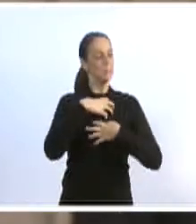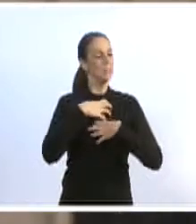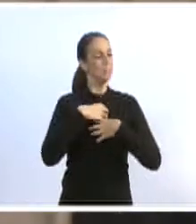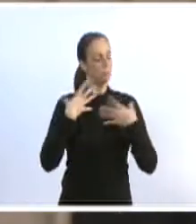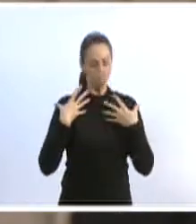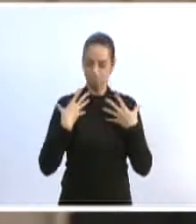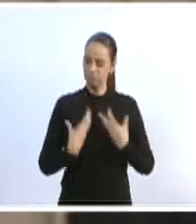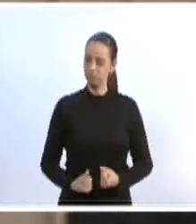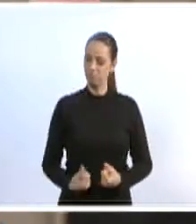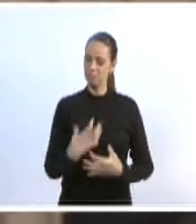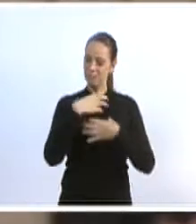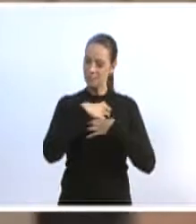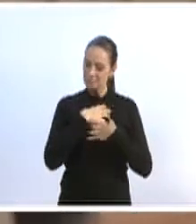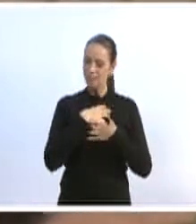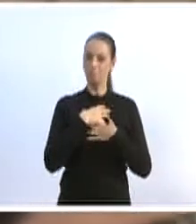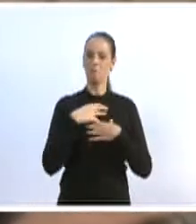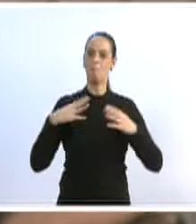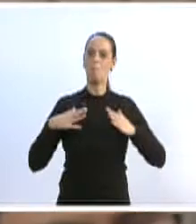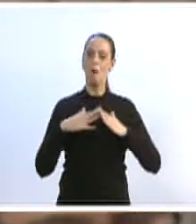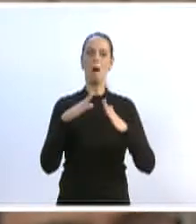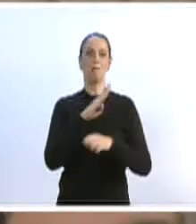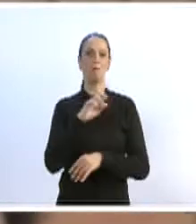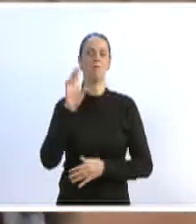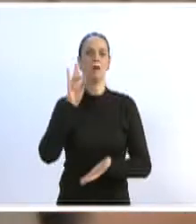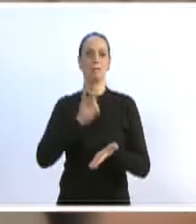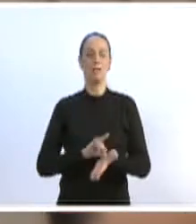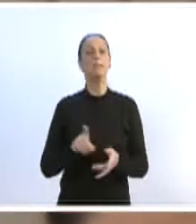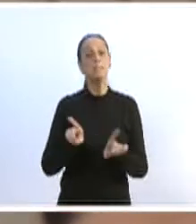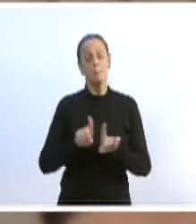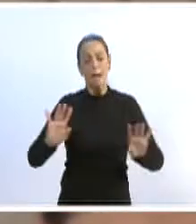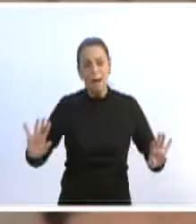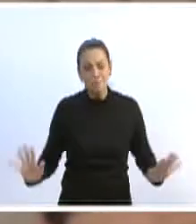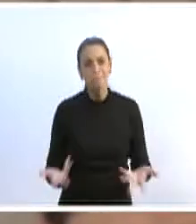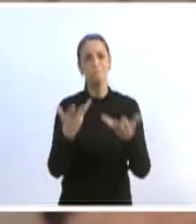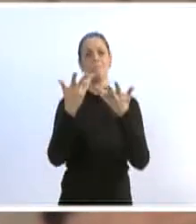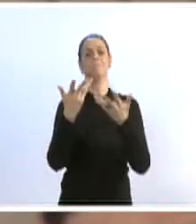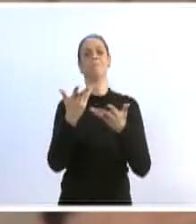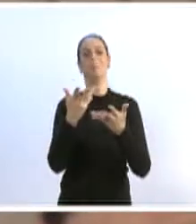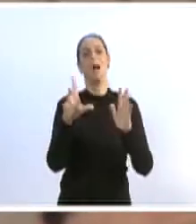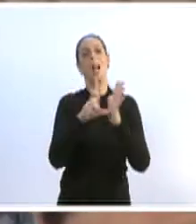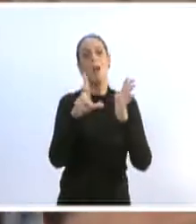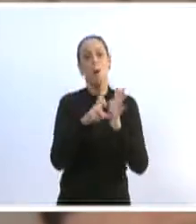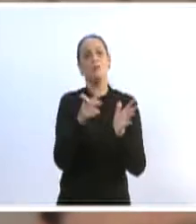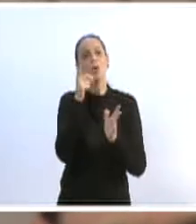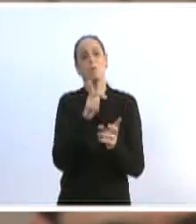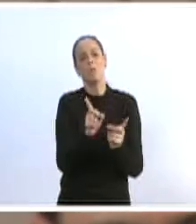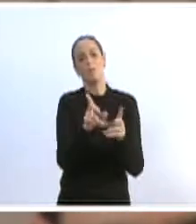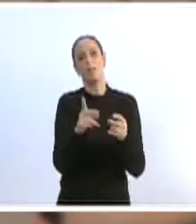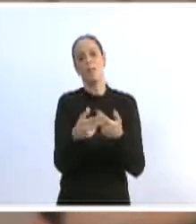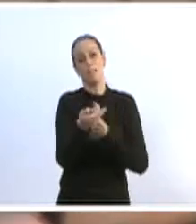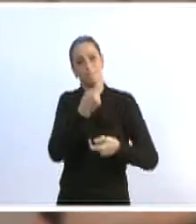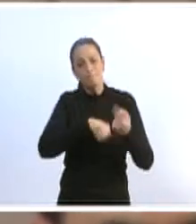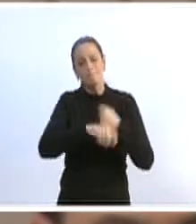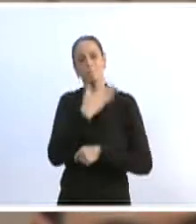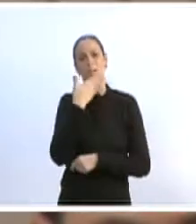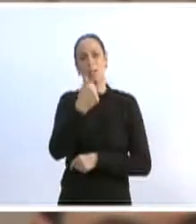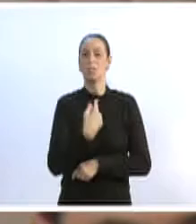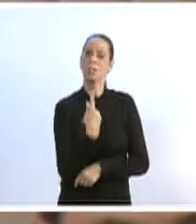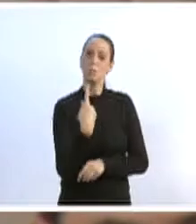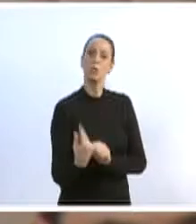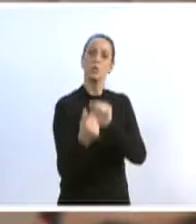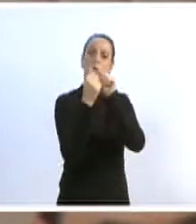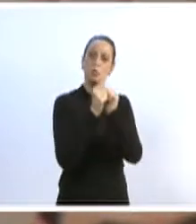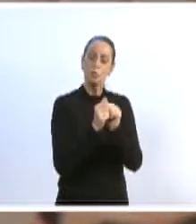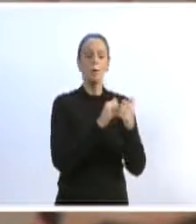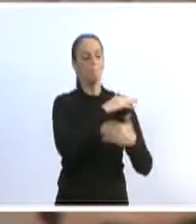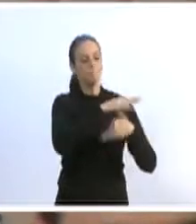cidade e também ajuda na fomento em relação ao comércio parabéns por trazer essa temática nessa casa e me junto a você para que a gente possa juntos conseguimos